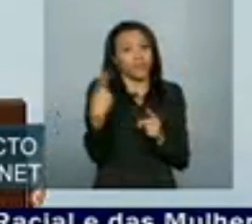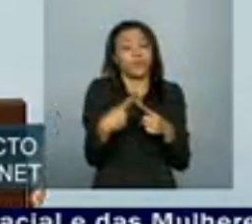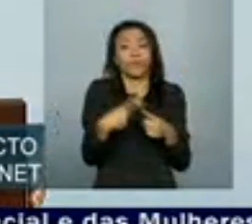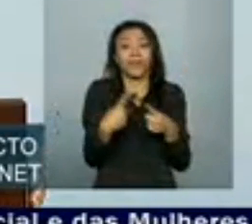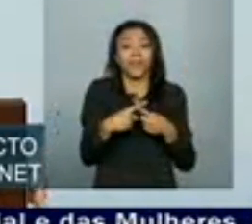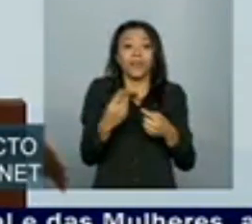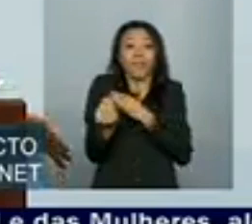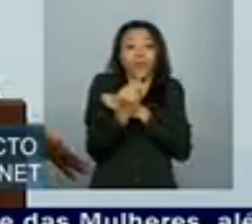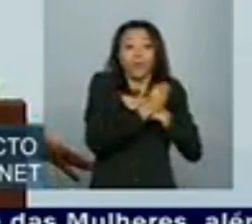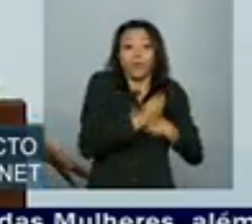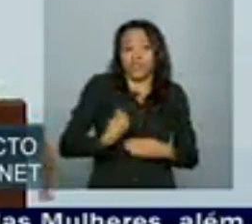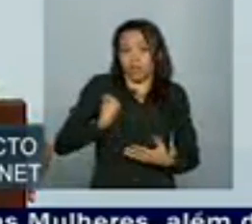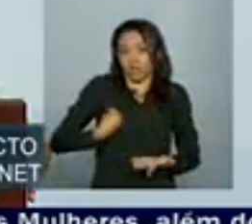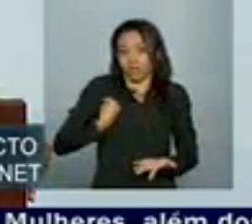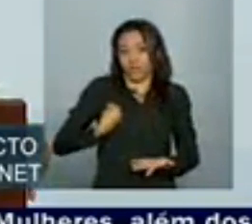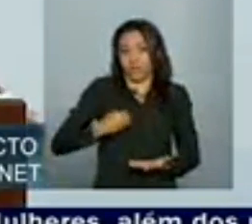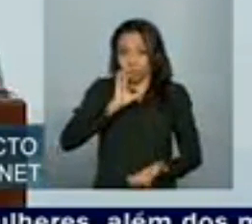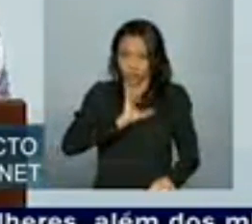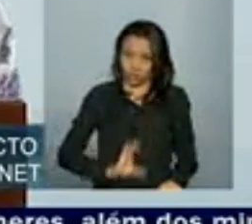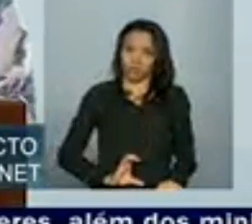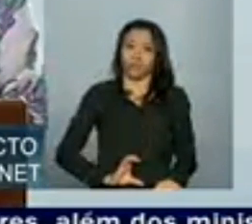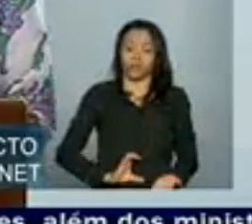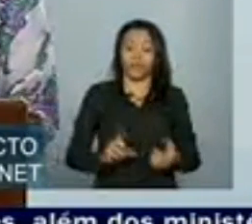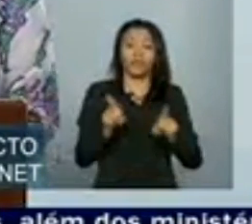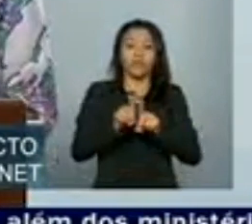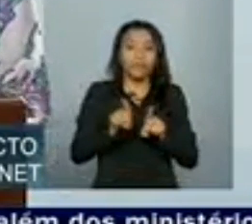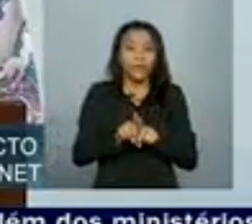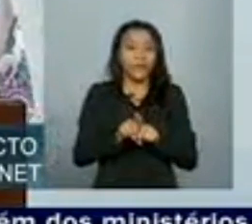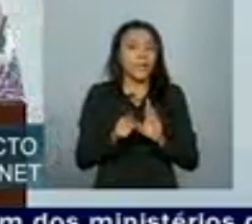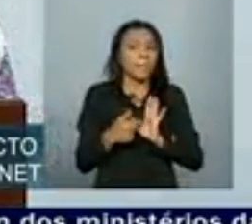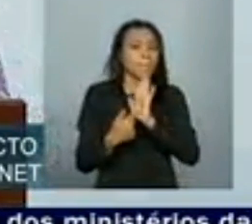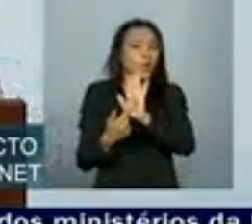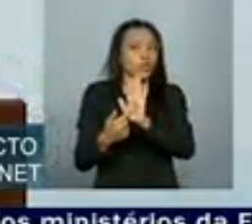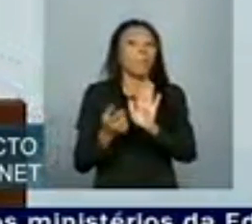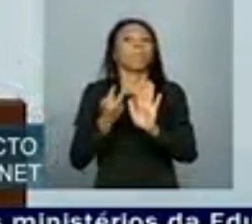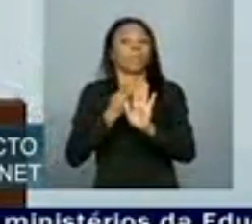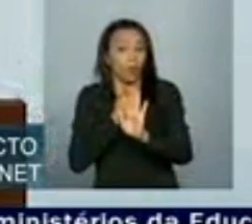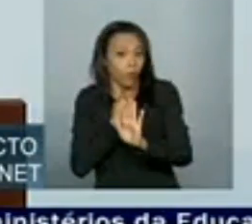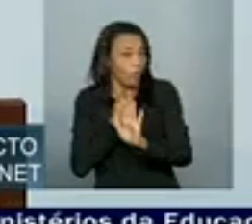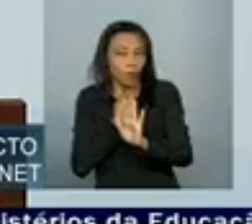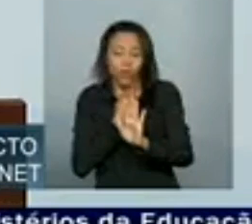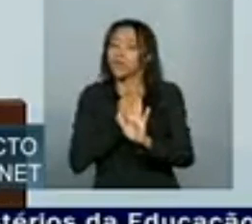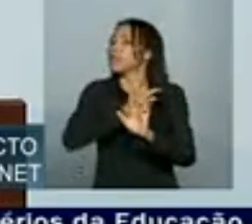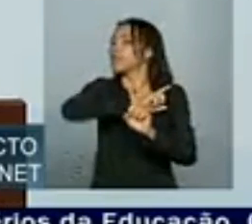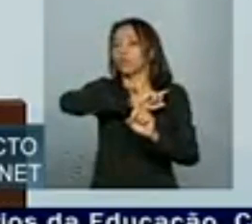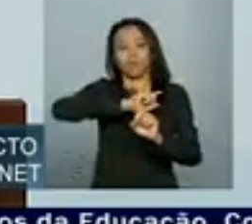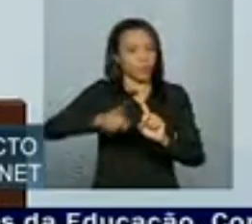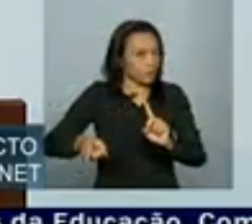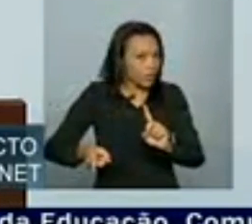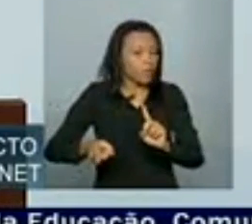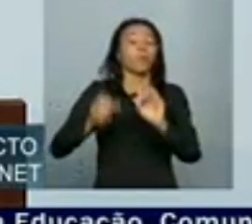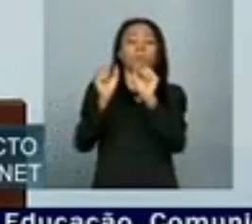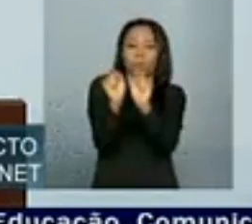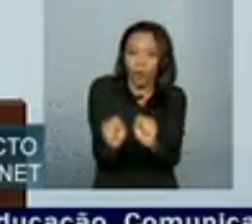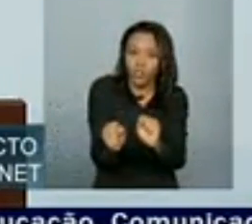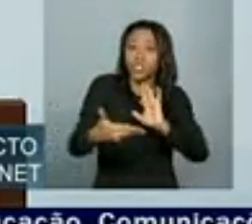dos cidadãos, estabelece também o que pode e o que não pode ser retirado de conteúdo na